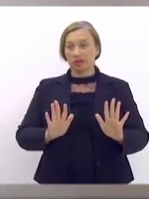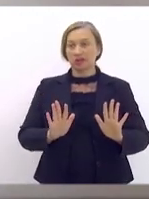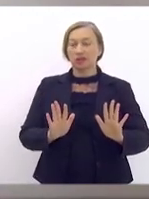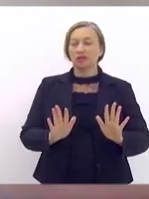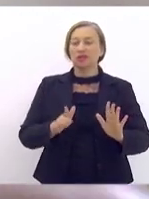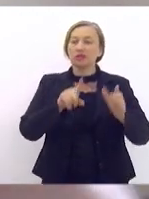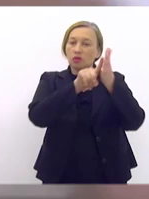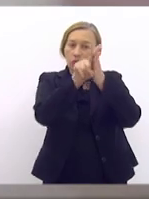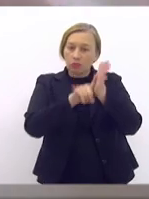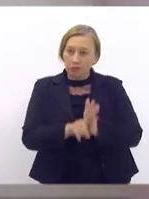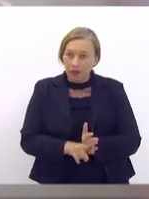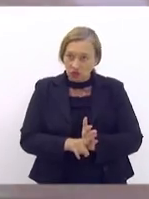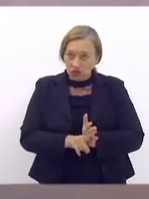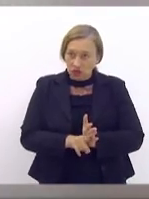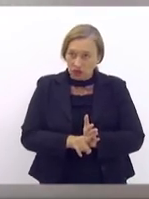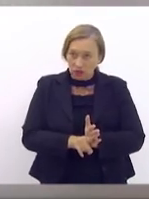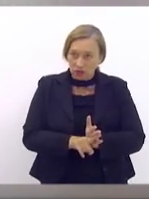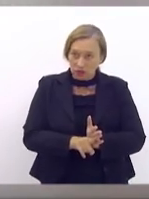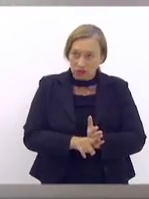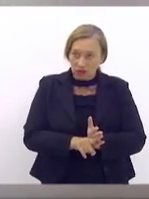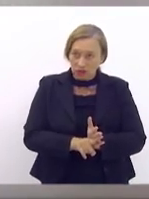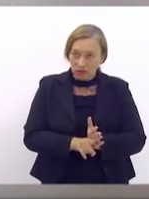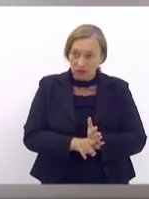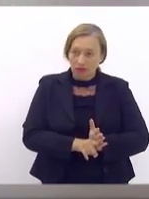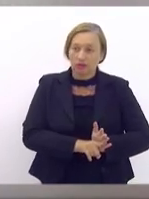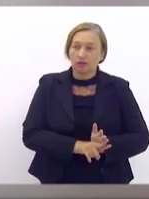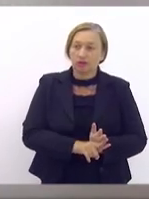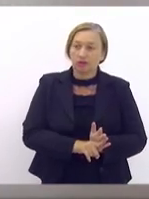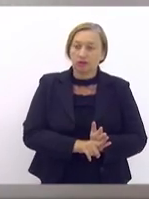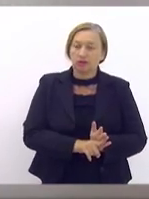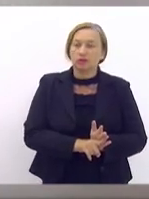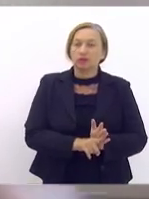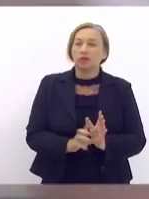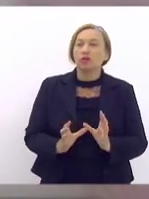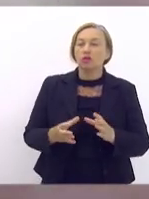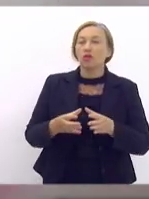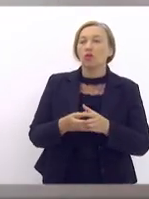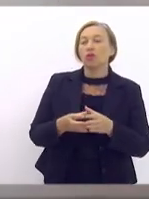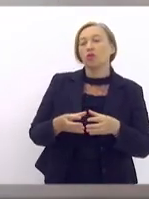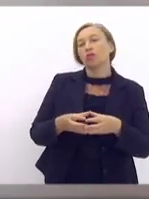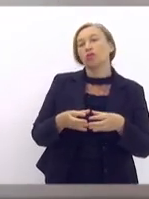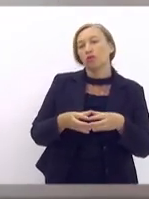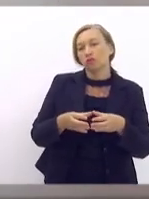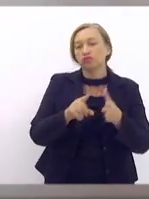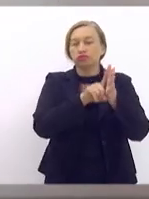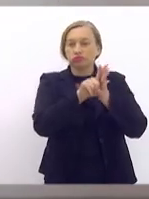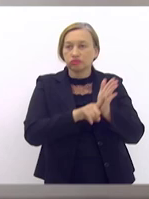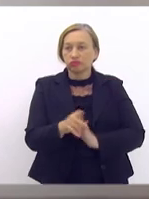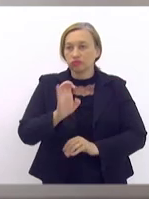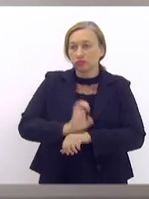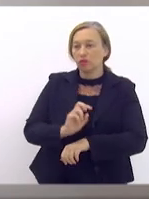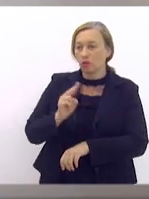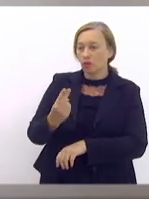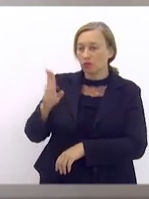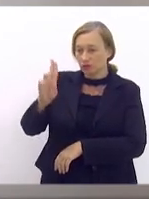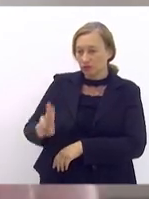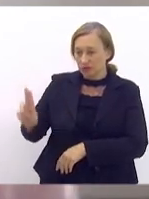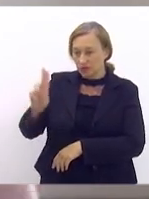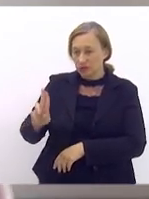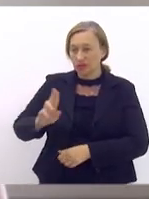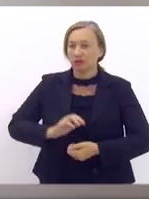essa pesquisa de algum, né, de algum órgão de pesquisa do estado ou a uma universidade, eu acredito que isso